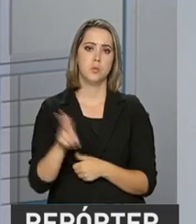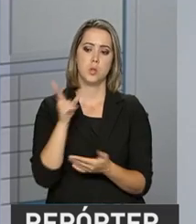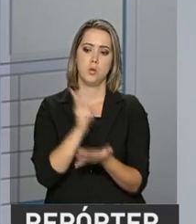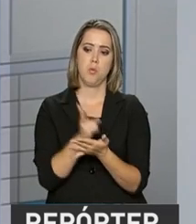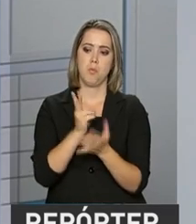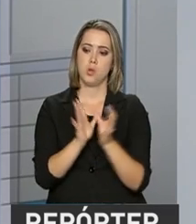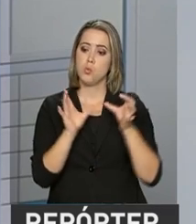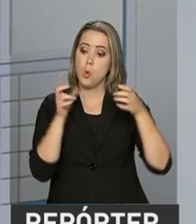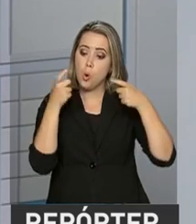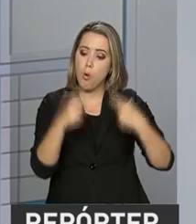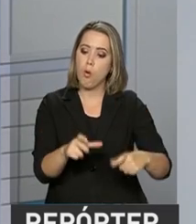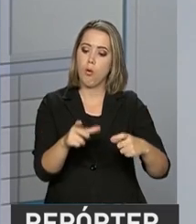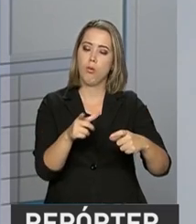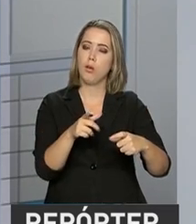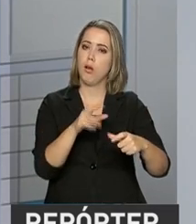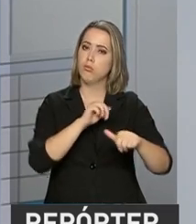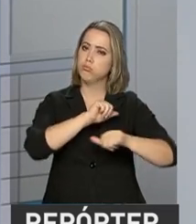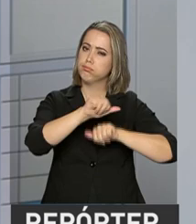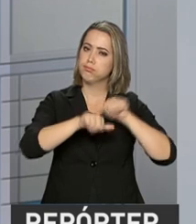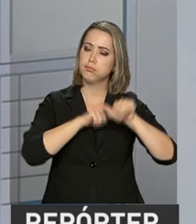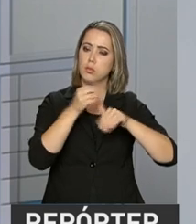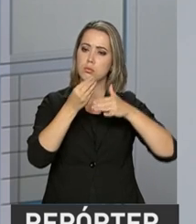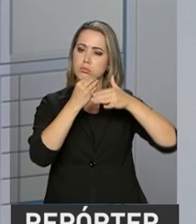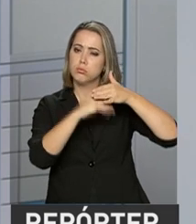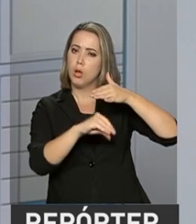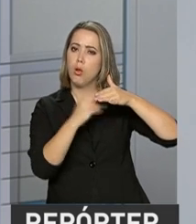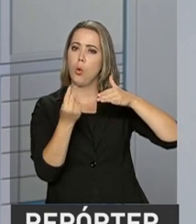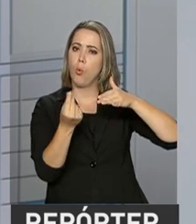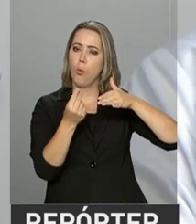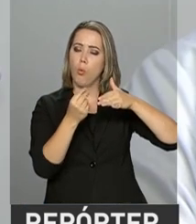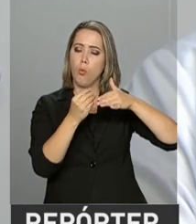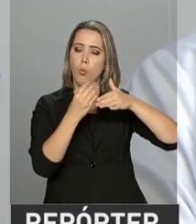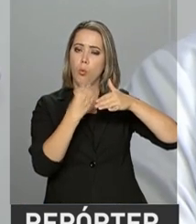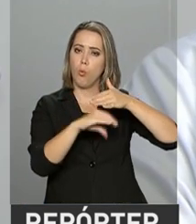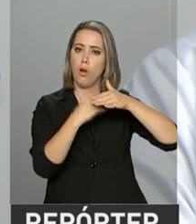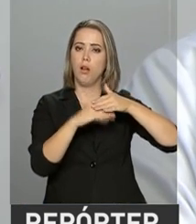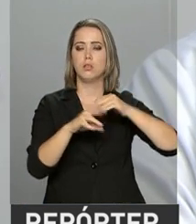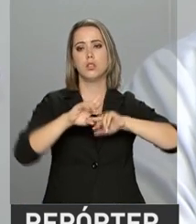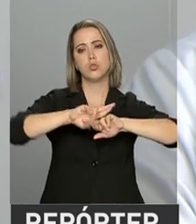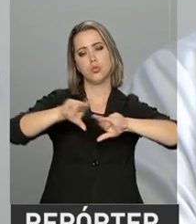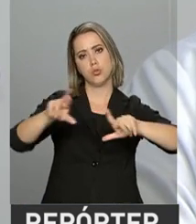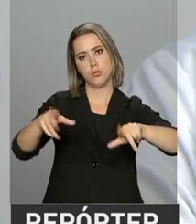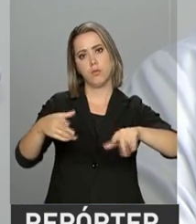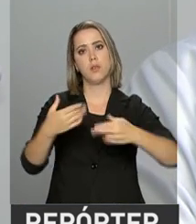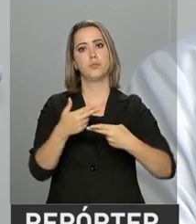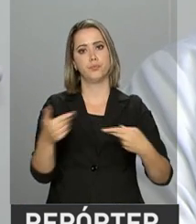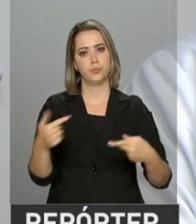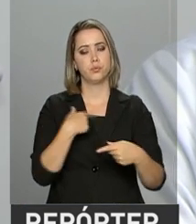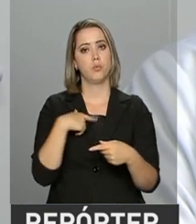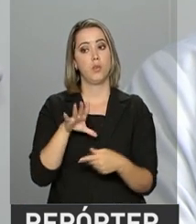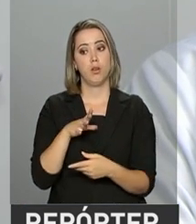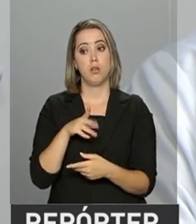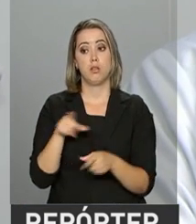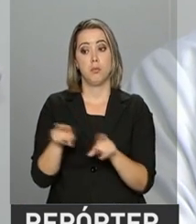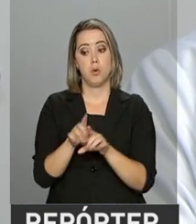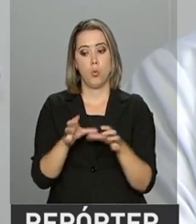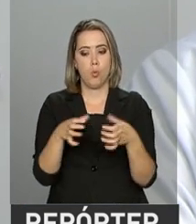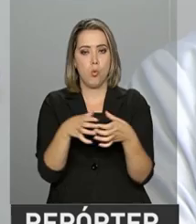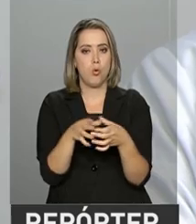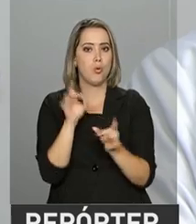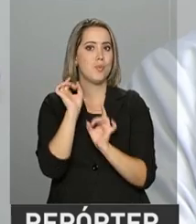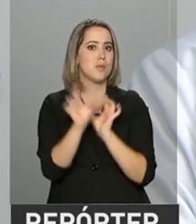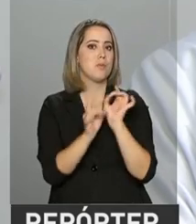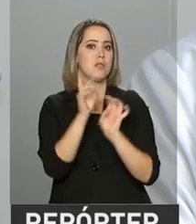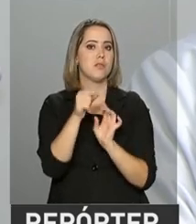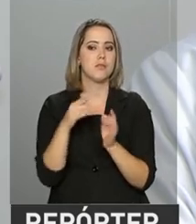para processar em momentos diferentes, mas a gente está usando o mesmo ambiente, está usando a mesma equipe para captar, então isso